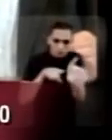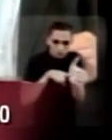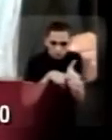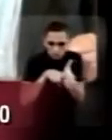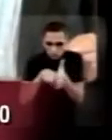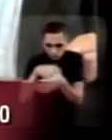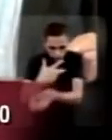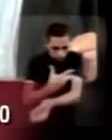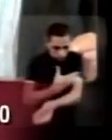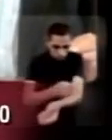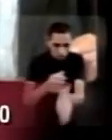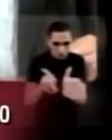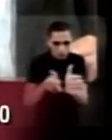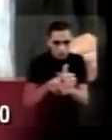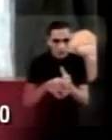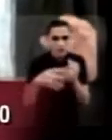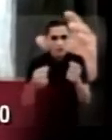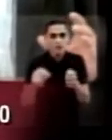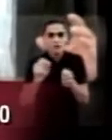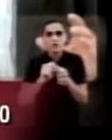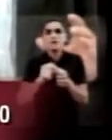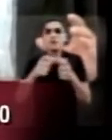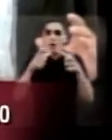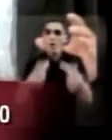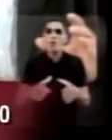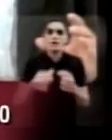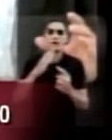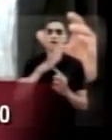sorológico na Praça Rui Barbosa.